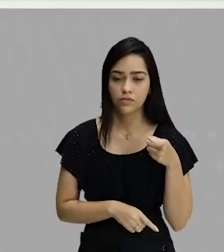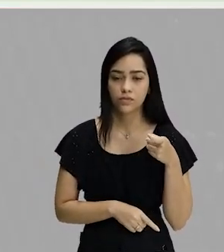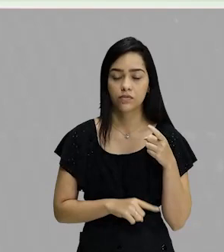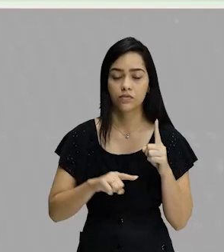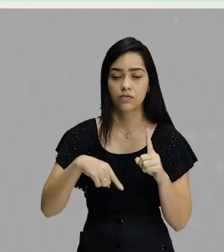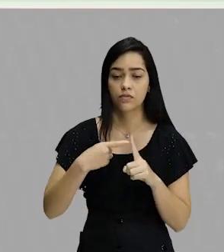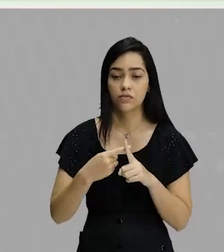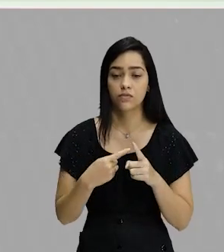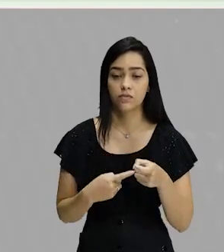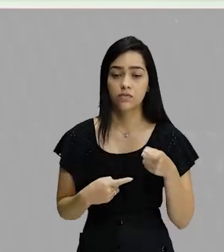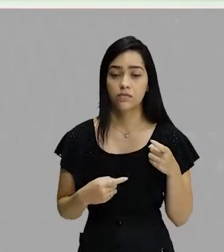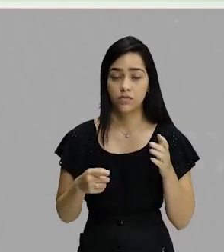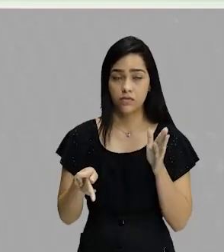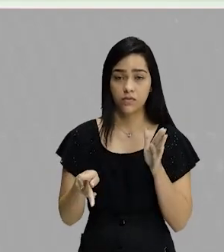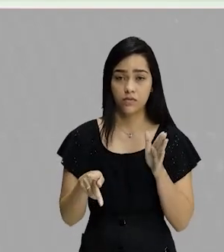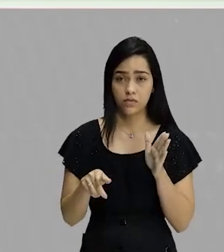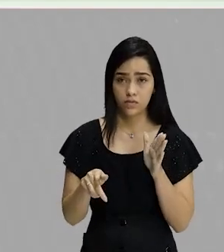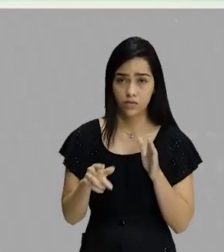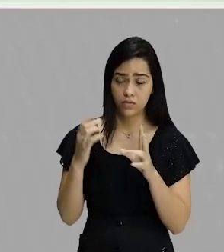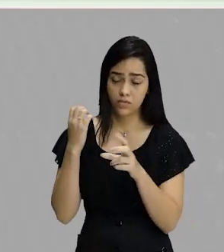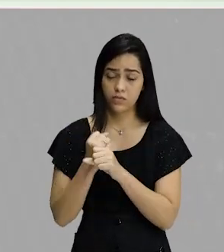com menos x menos 2x.